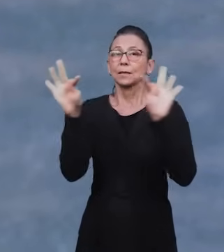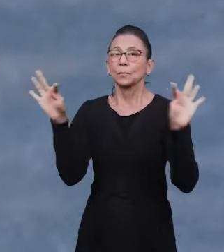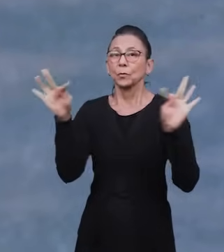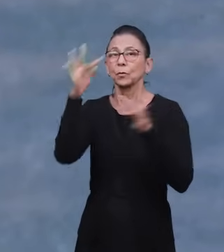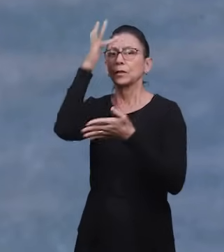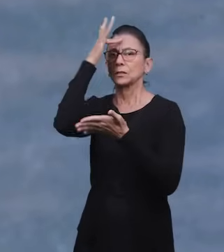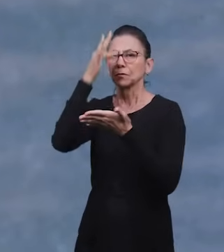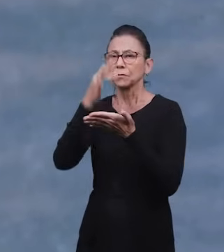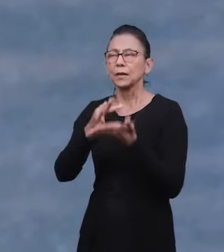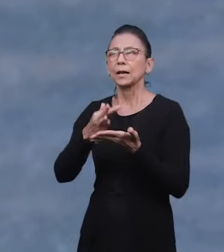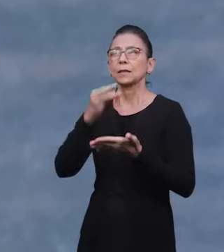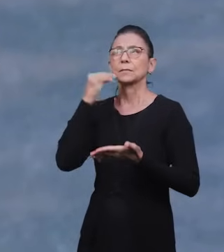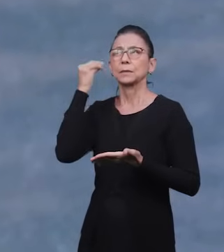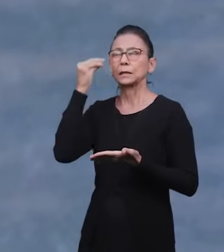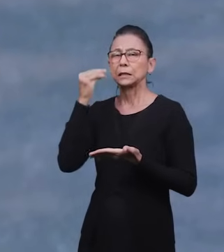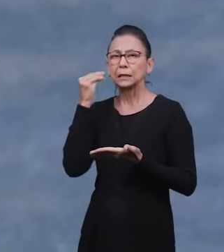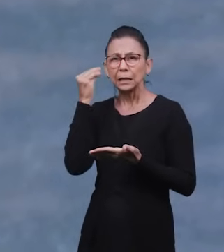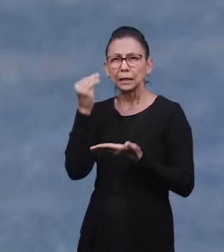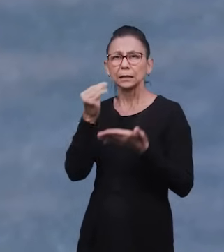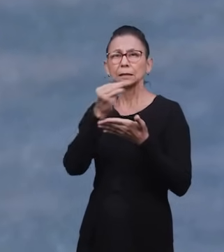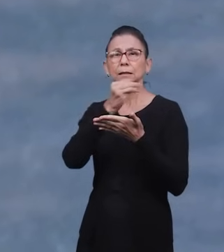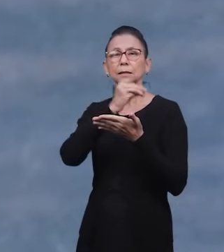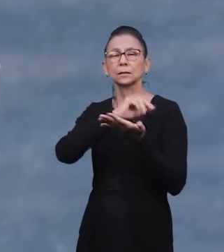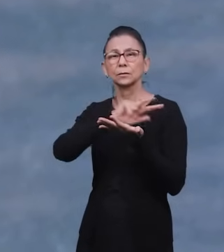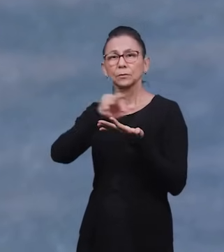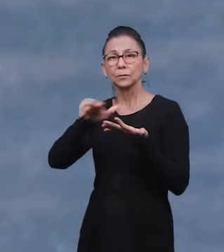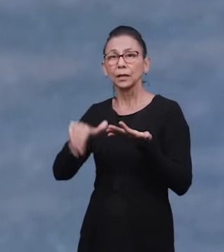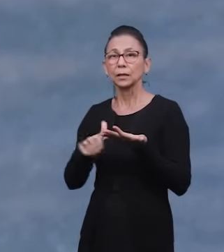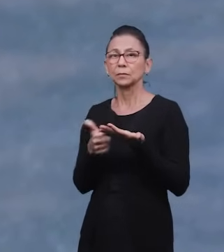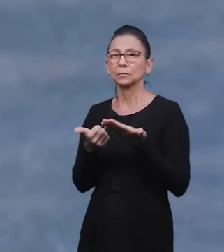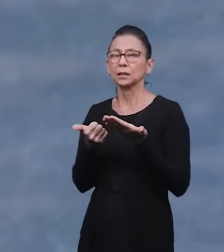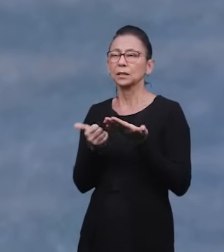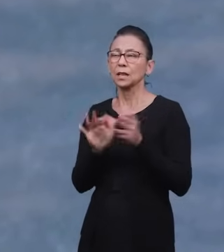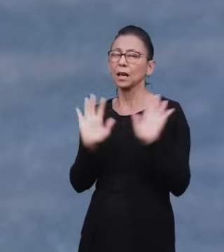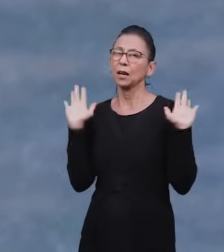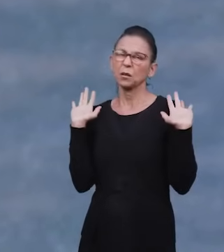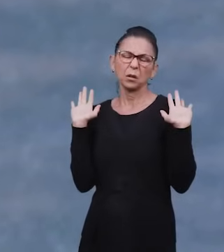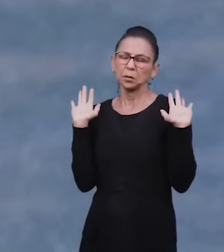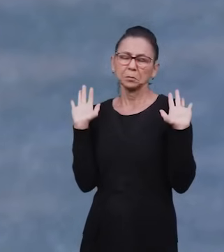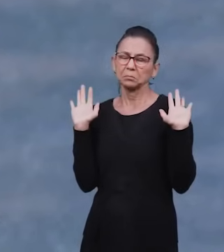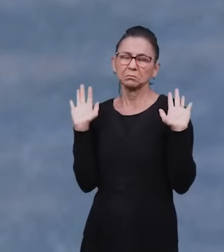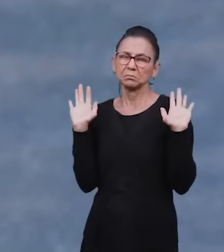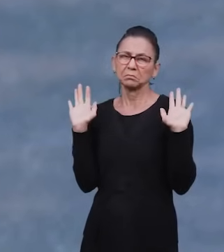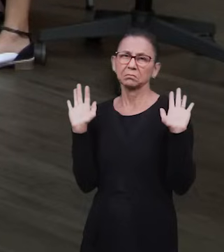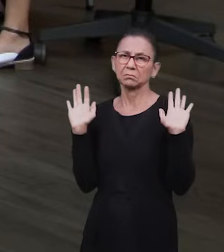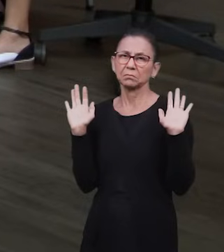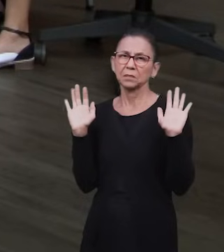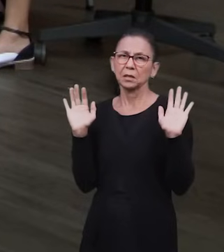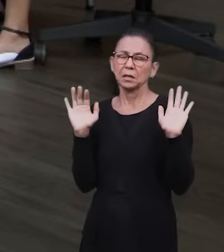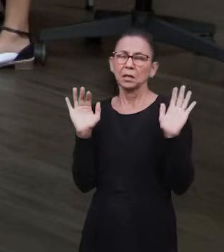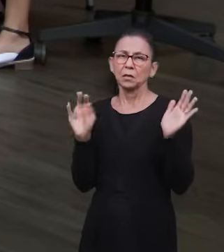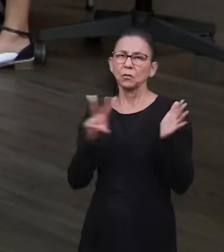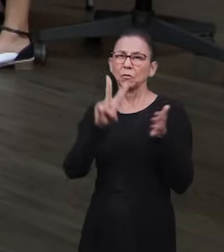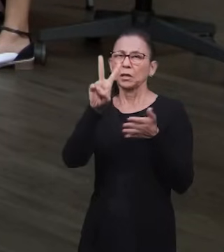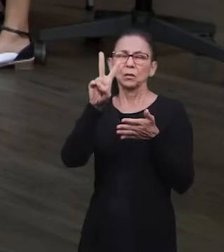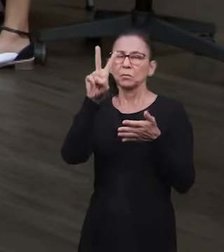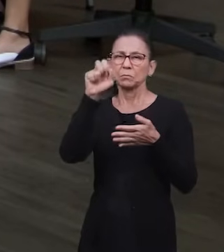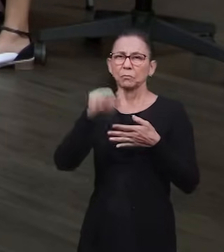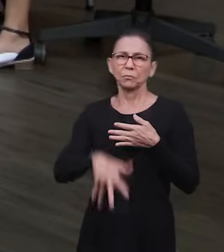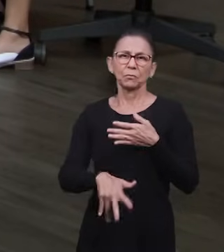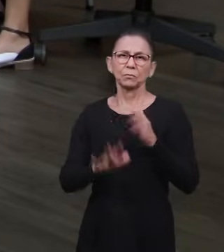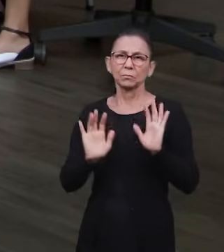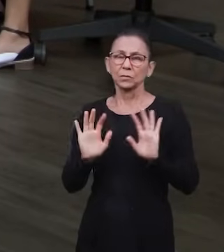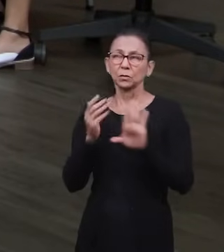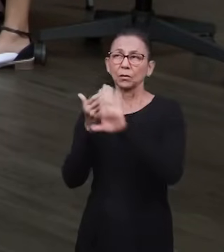que eu tive como experiência de vida, a partir de agora, isso para mim não importa mais. Então é uma coisa que